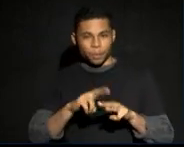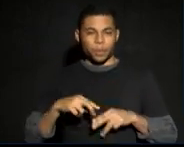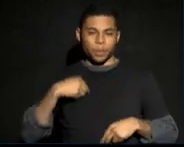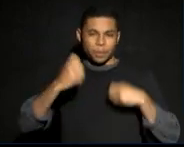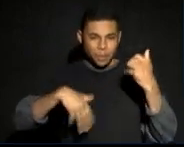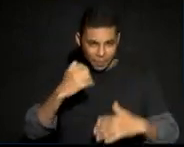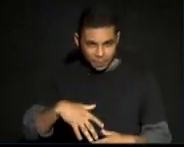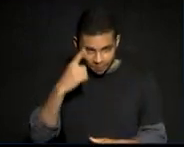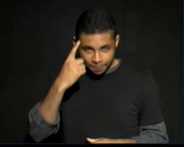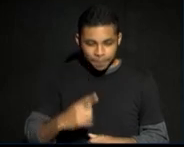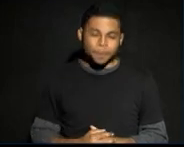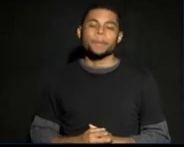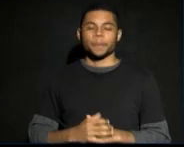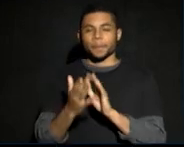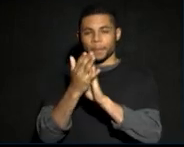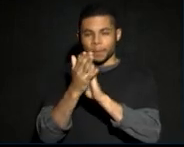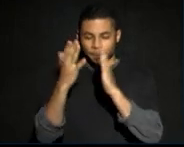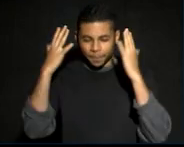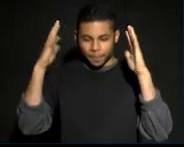e